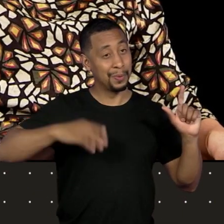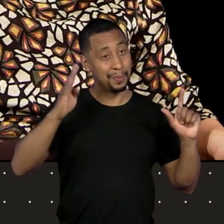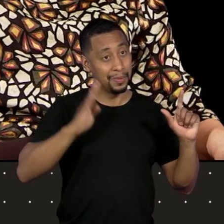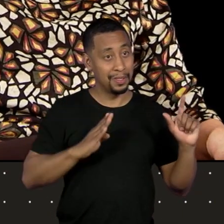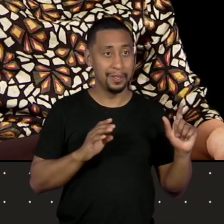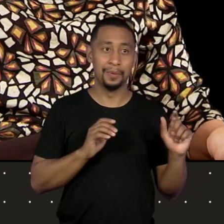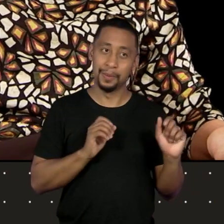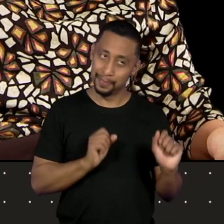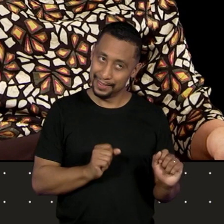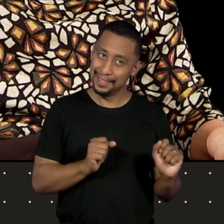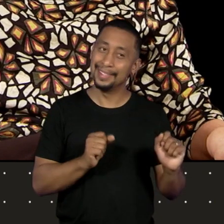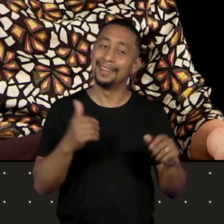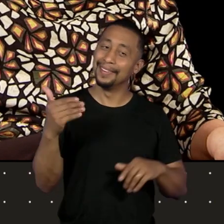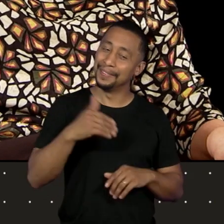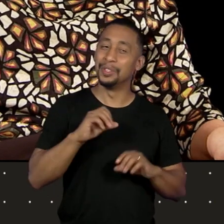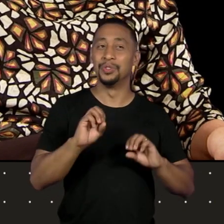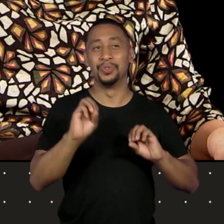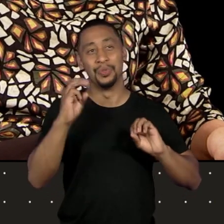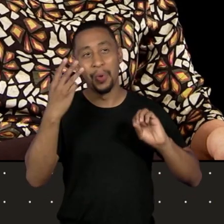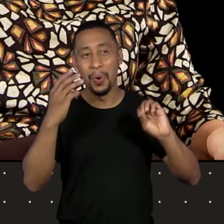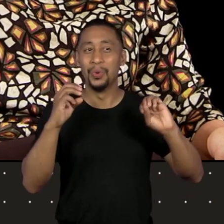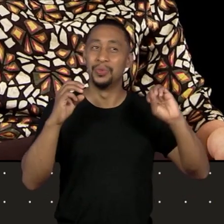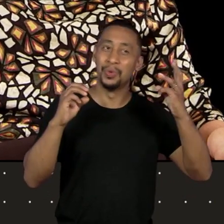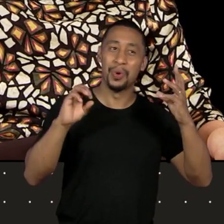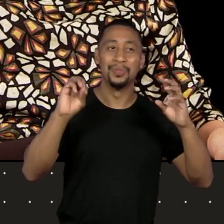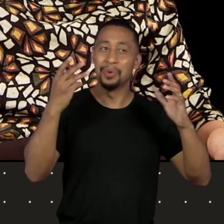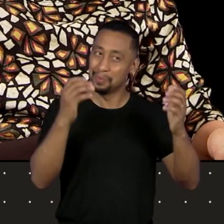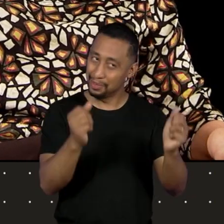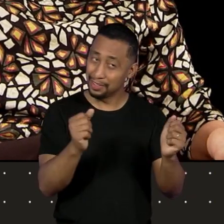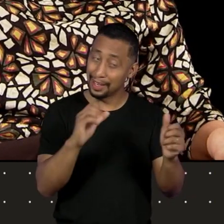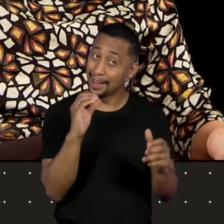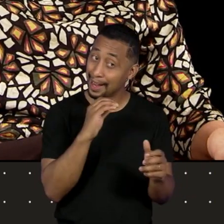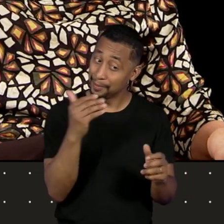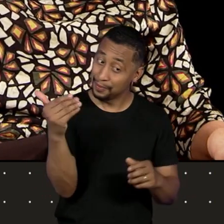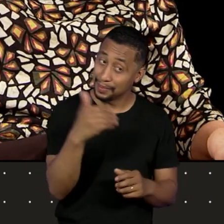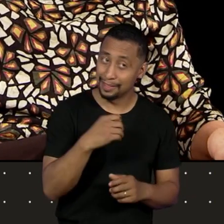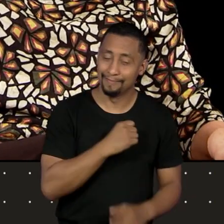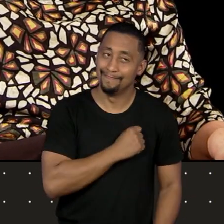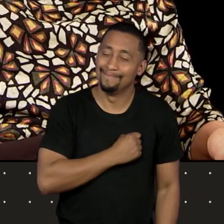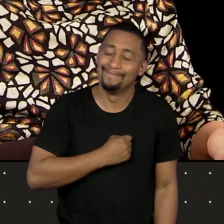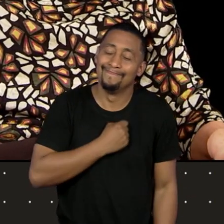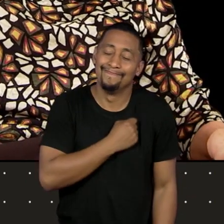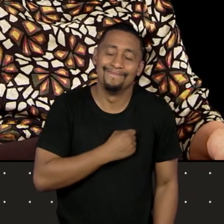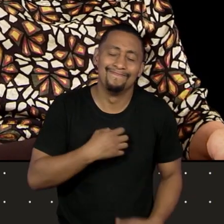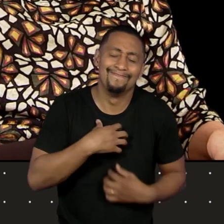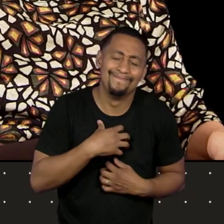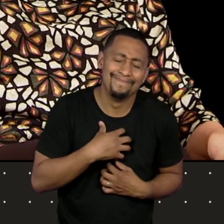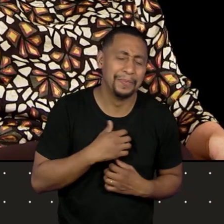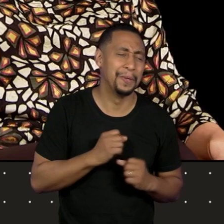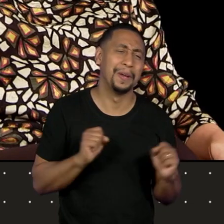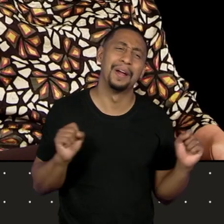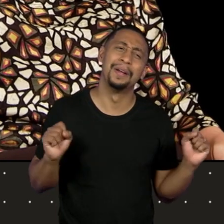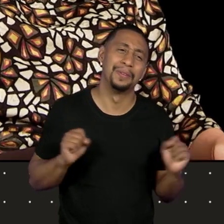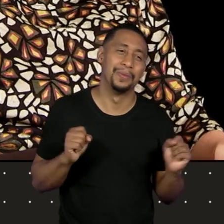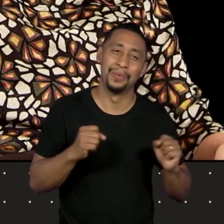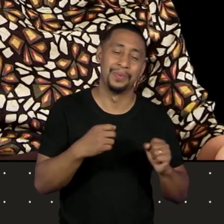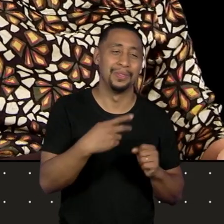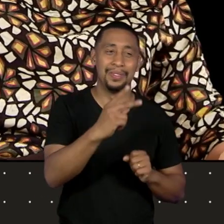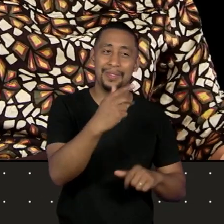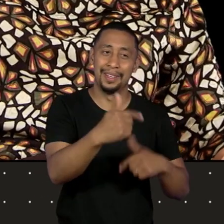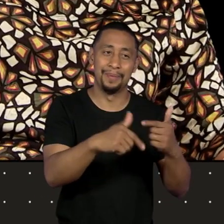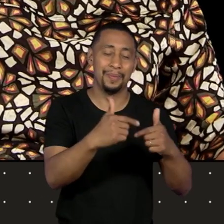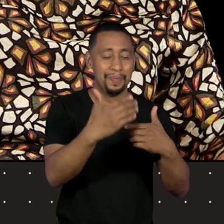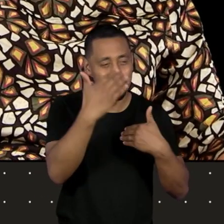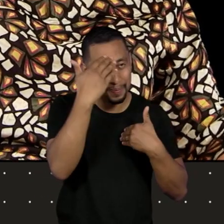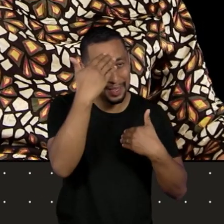estar nos nossos palcos. Venha logo. Saudades Adoro o seu trabalho, obrigado pelo seu carinho